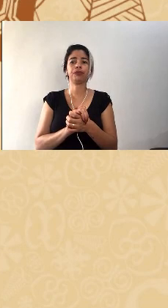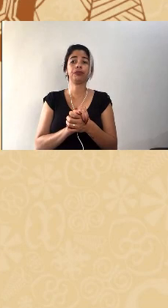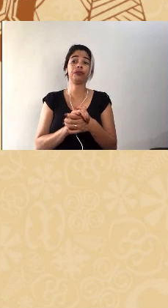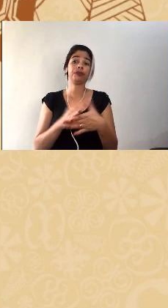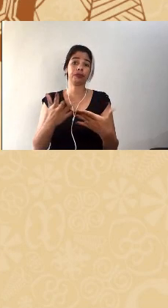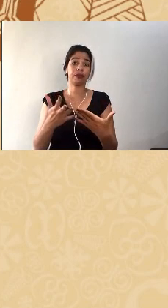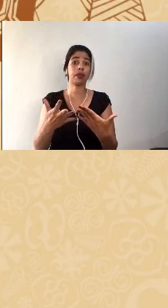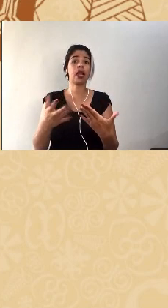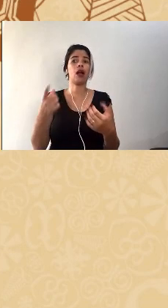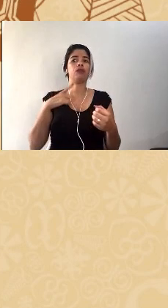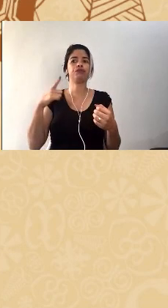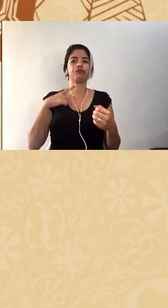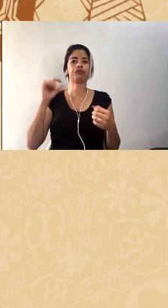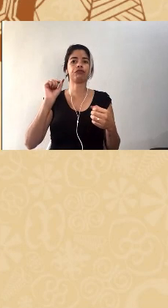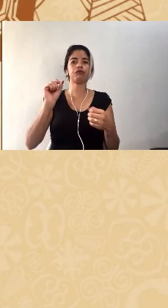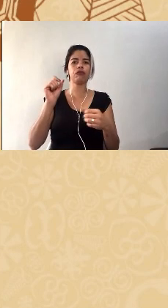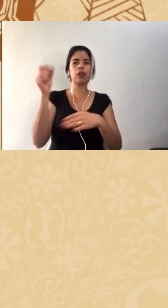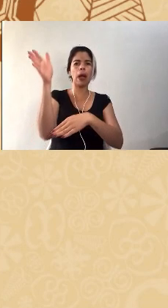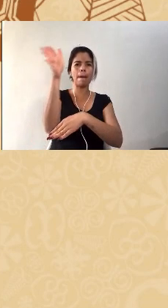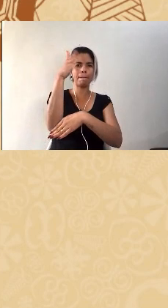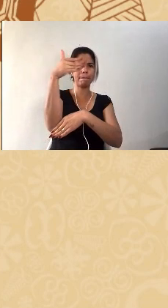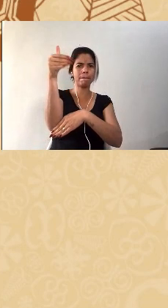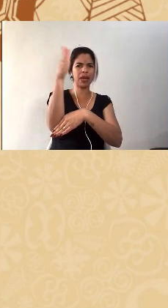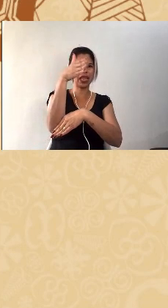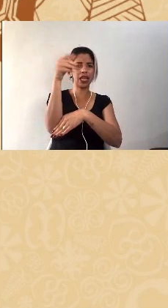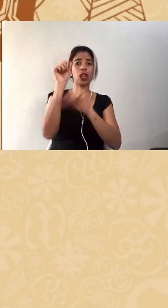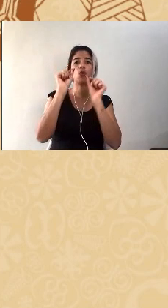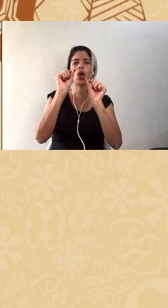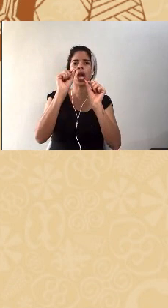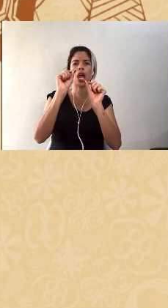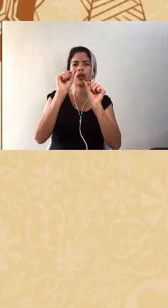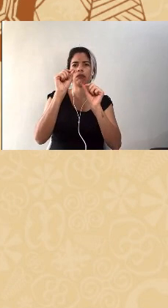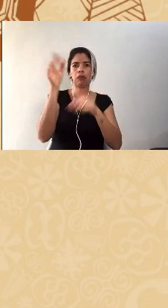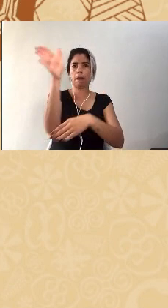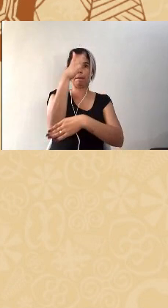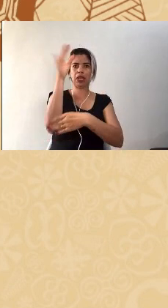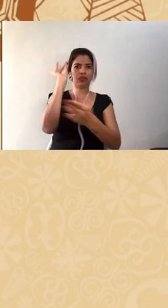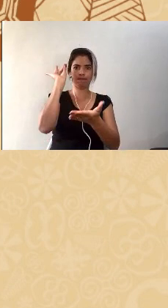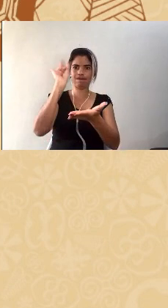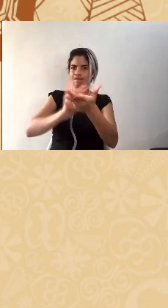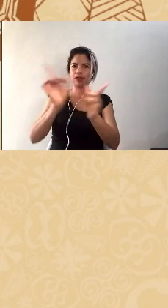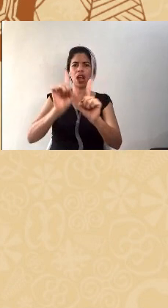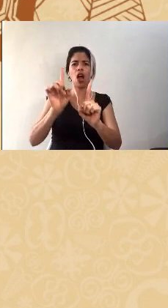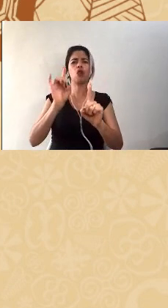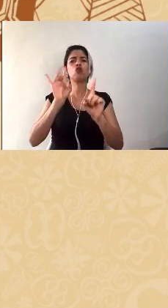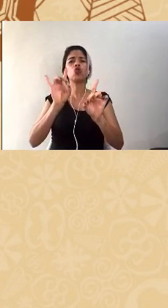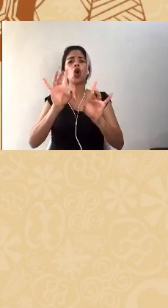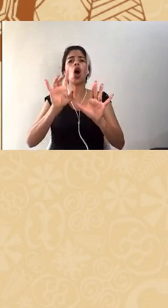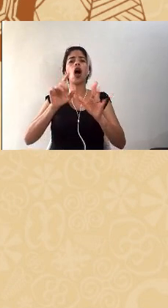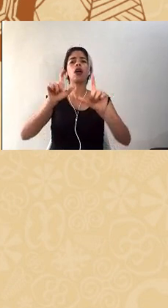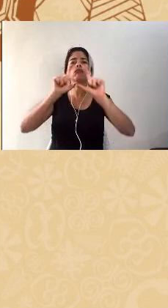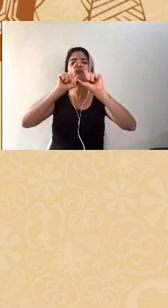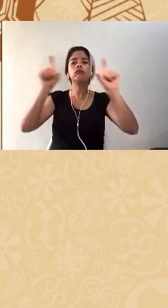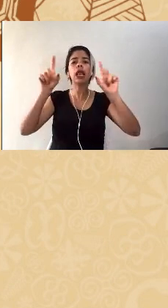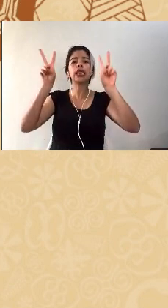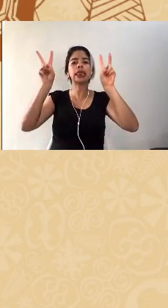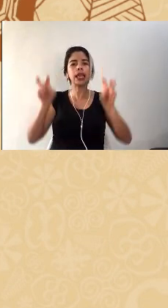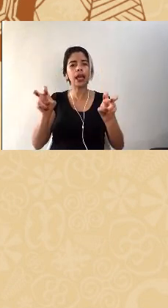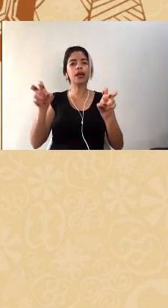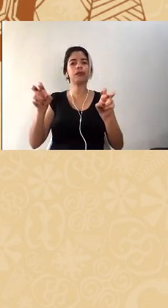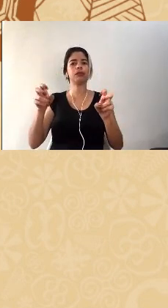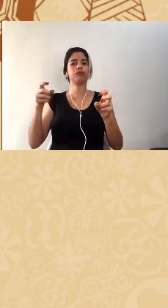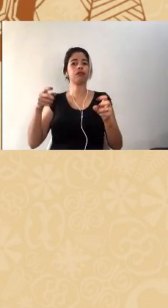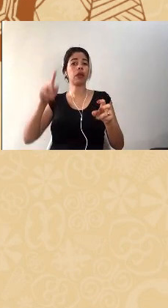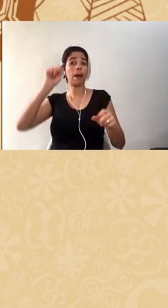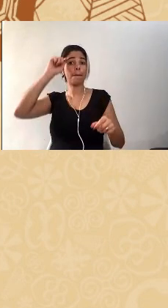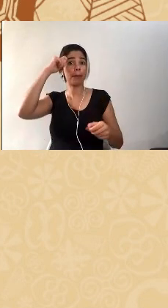Então, eles vão trazer a bandeira do negros no poder, também vai ser uma pauta importante, né, de estar no poder.